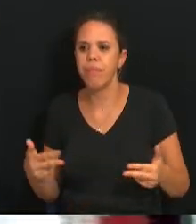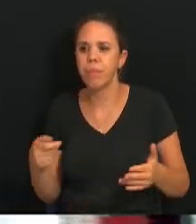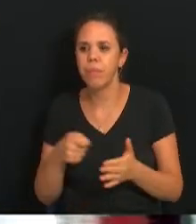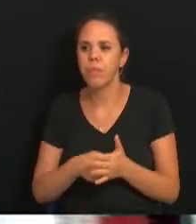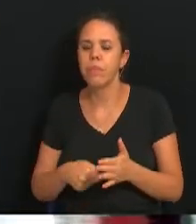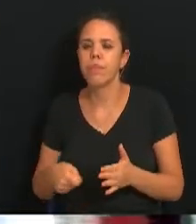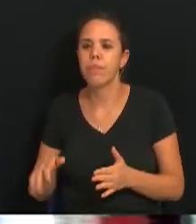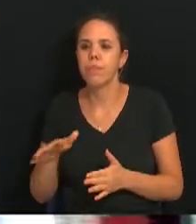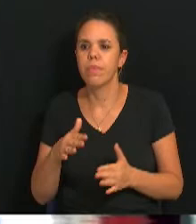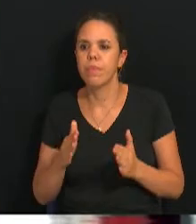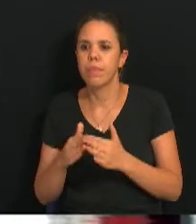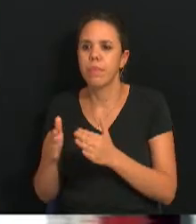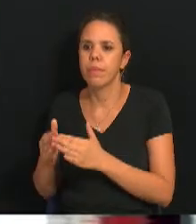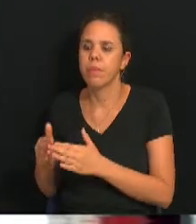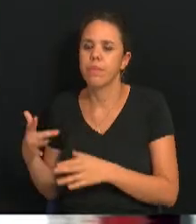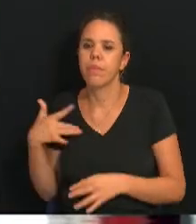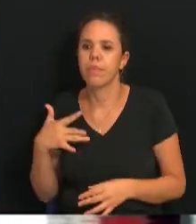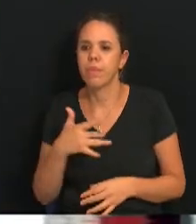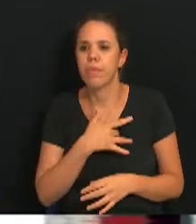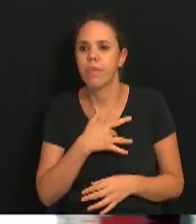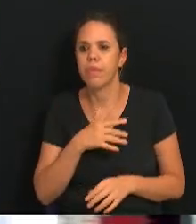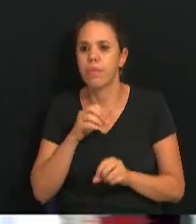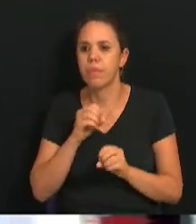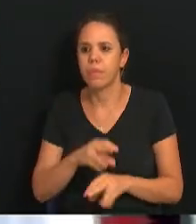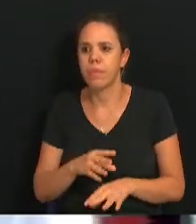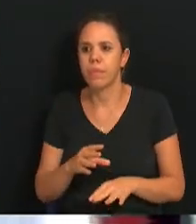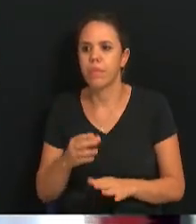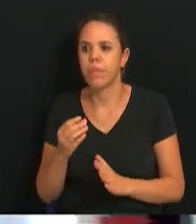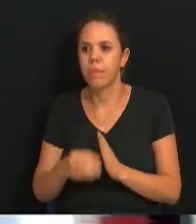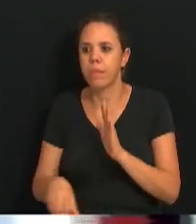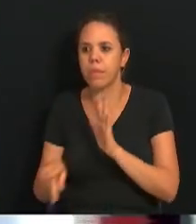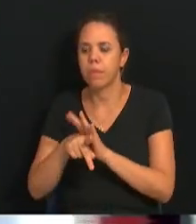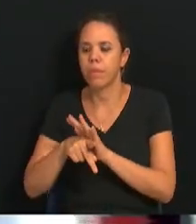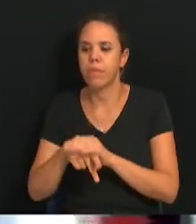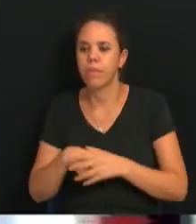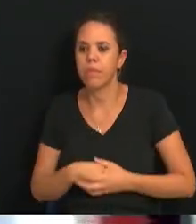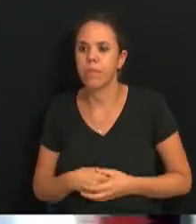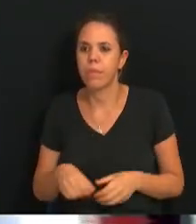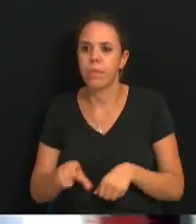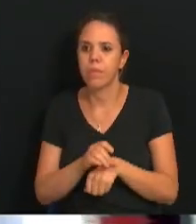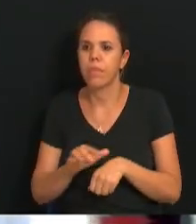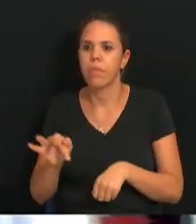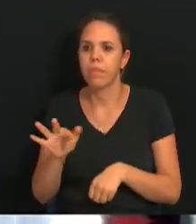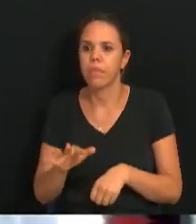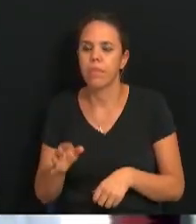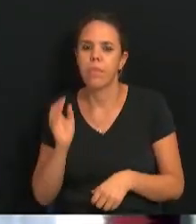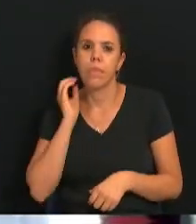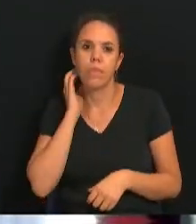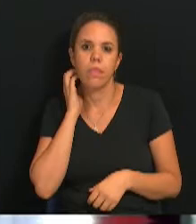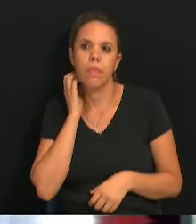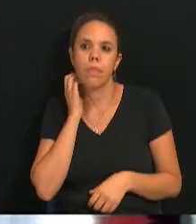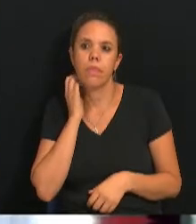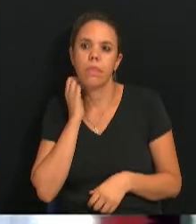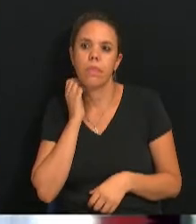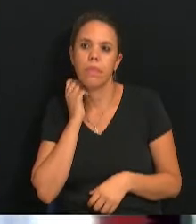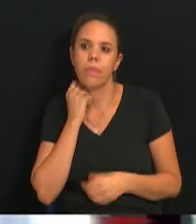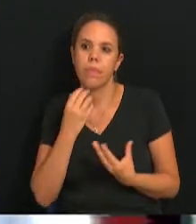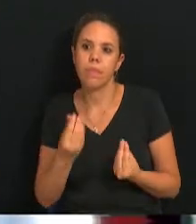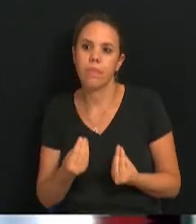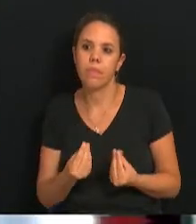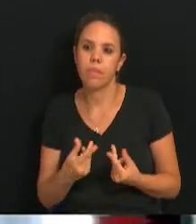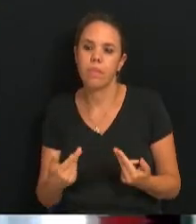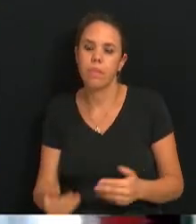por moradia, por saúde, a educação vai ter um capítulo próprio na Constituição Federal. E não é pouca coisa isso,